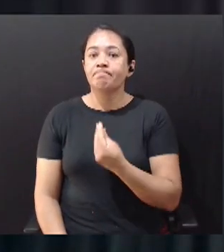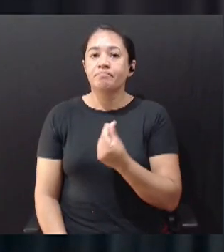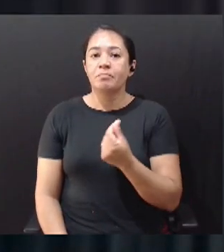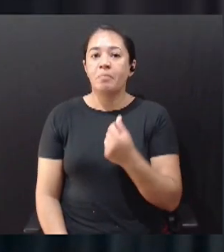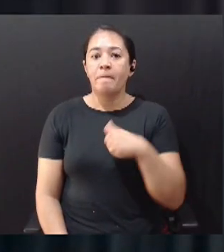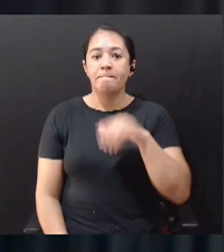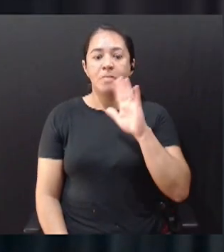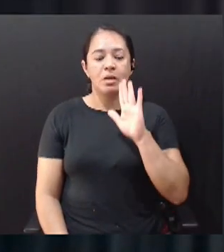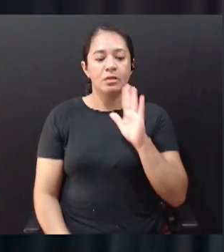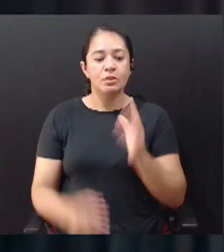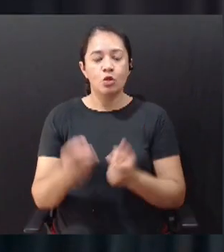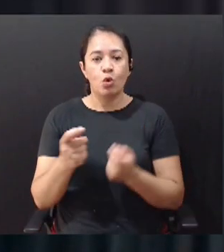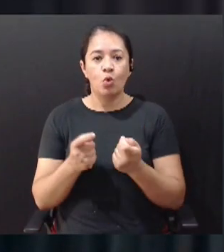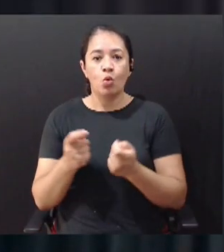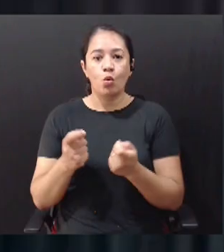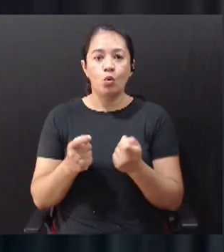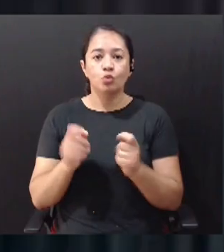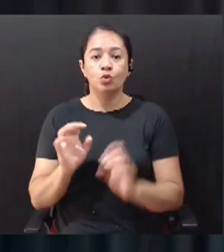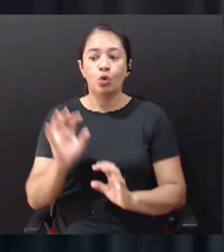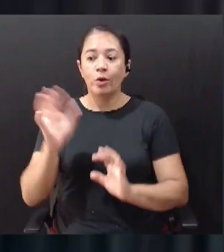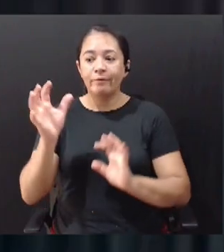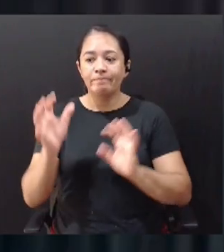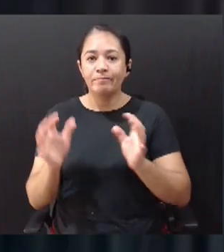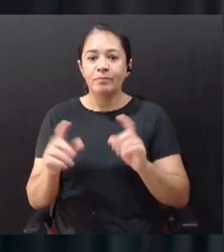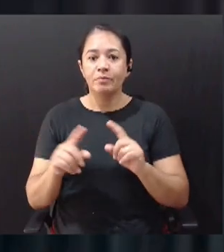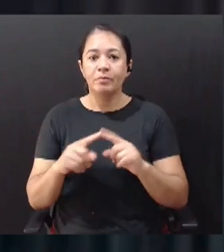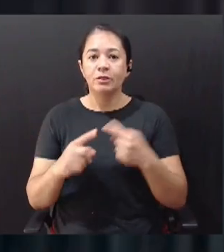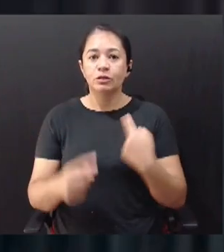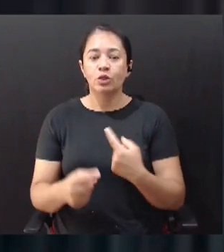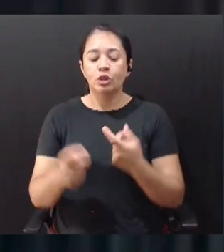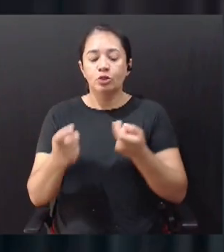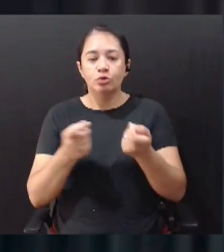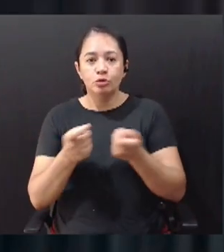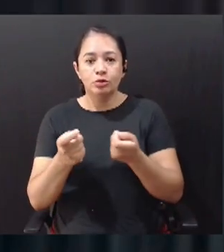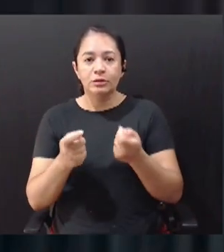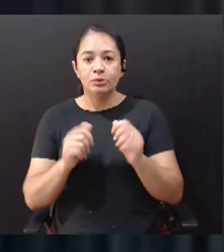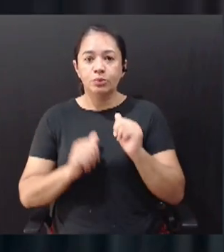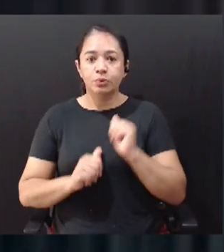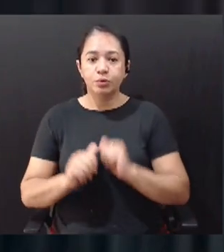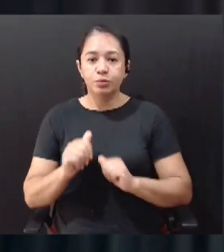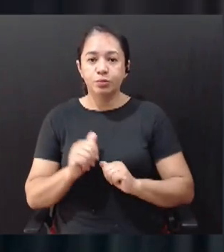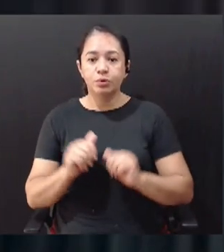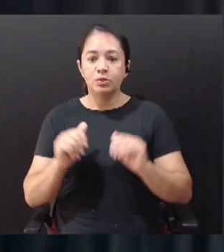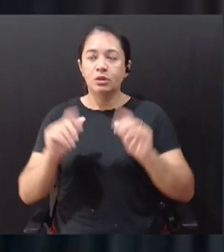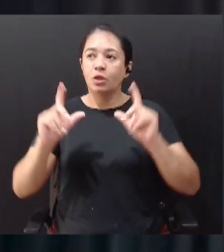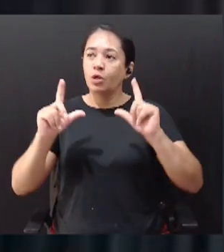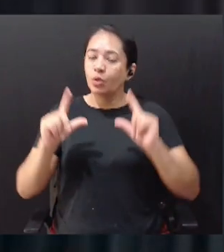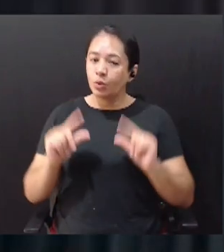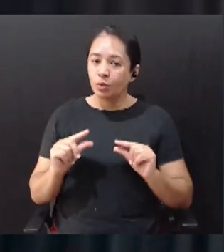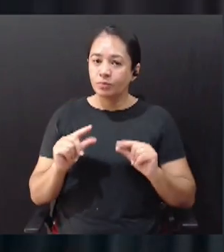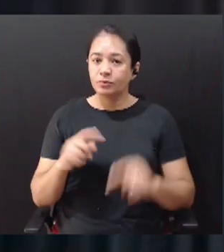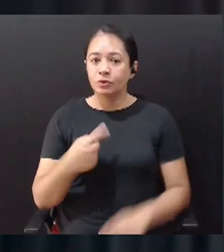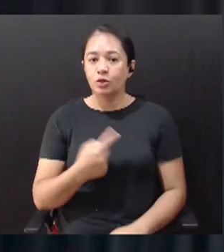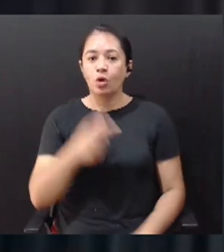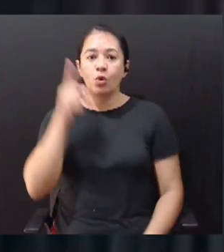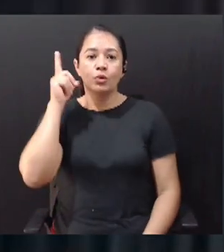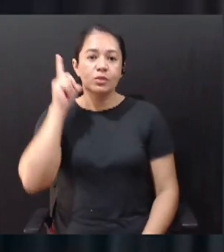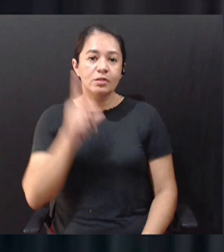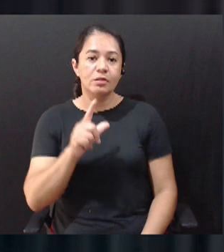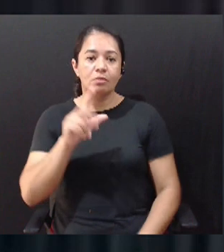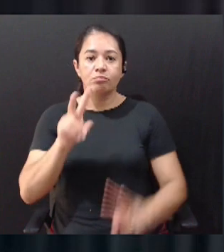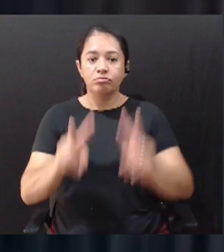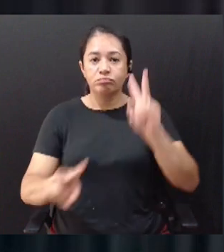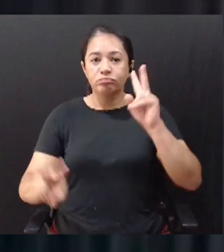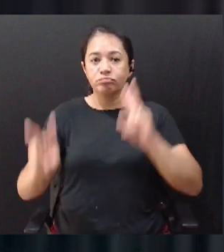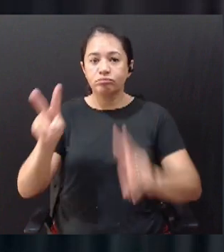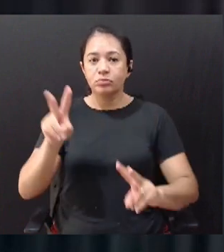vai Uhum. acontecer. E quando a gente está sob controle, a ansiedade tende a diminuir. Então a gente consegue visualizar, o que eu vou